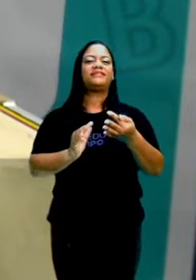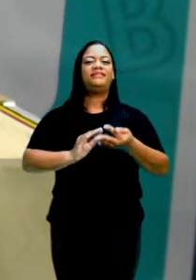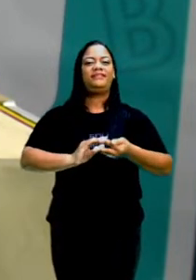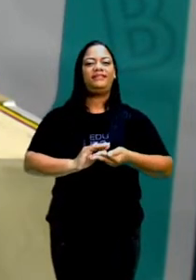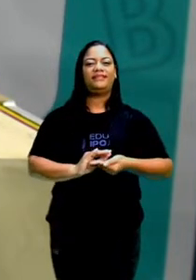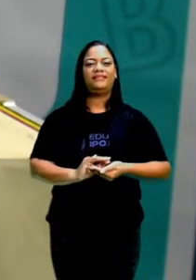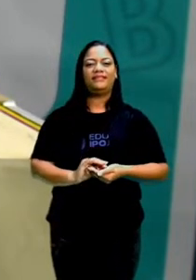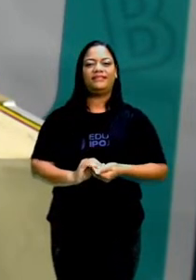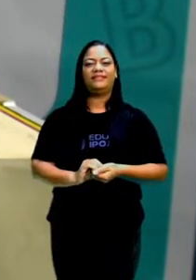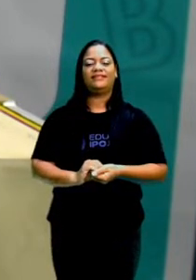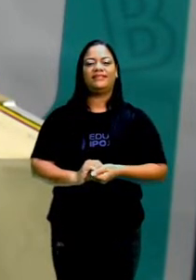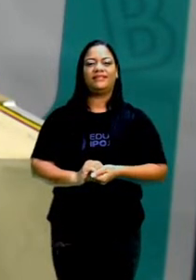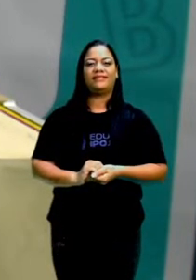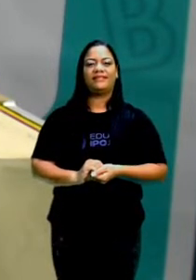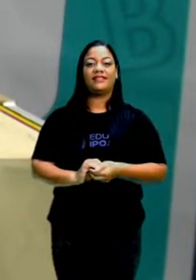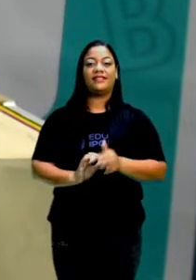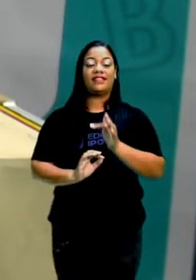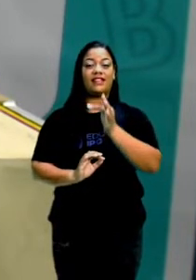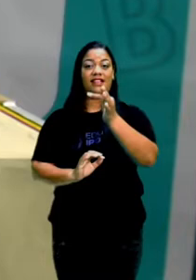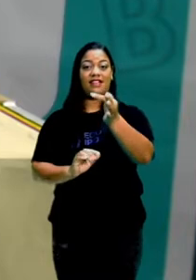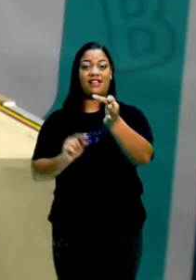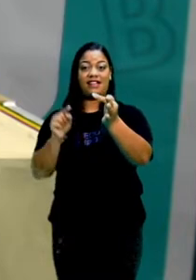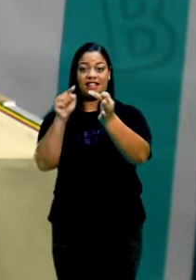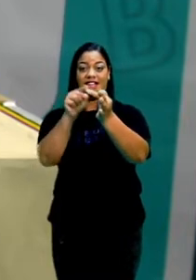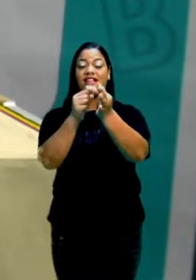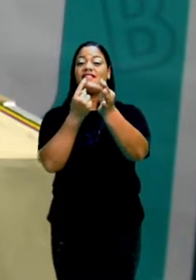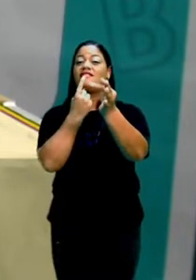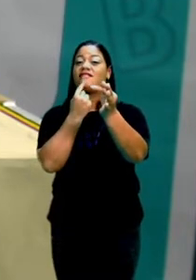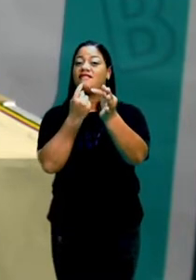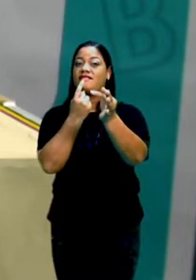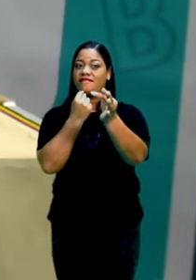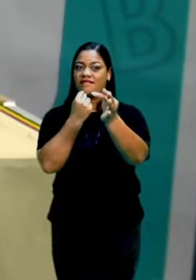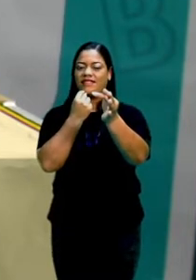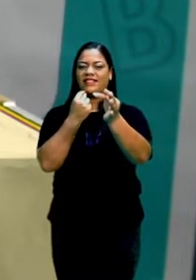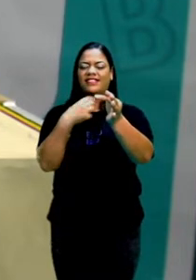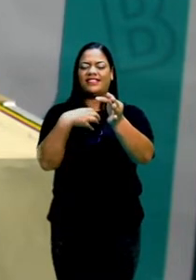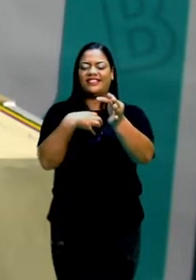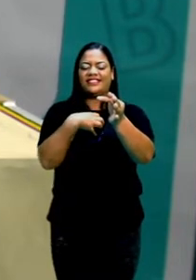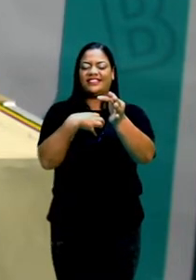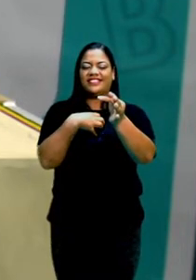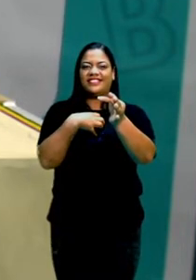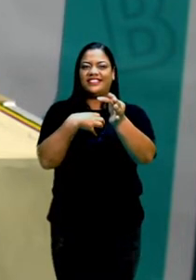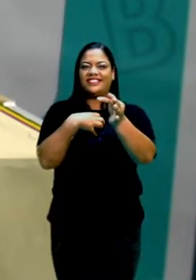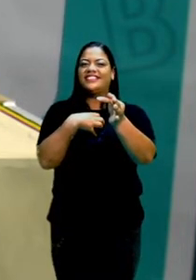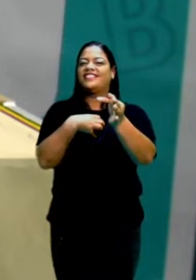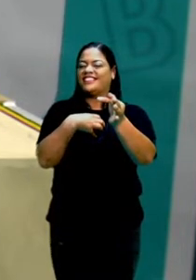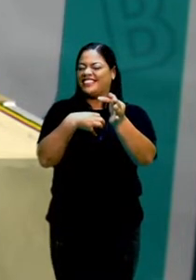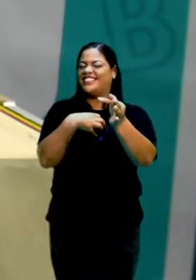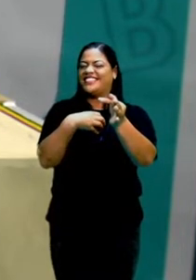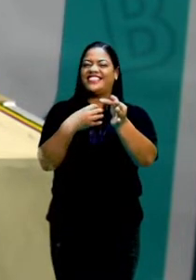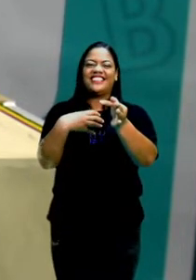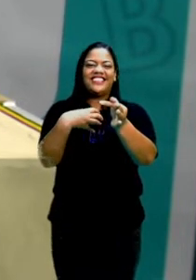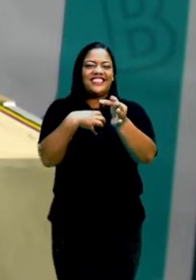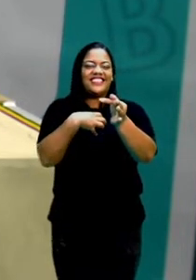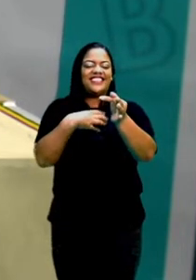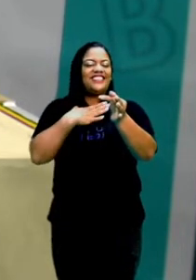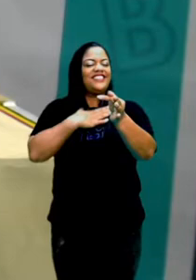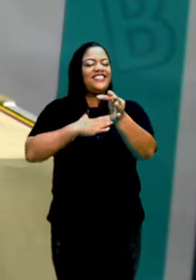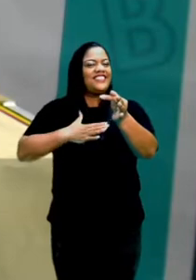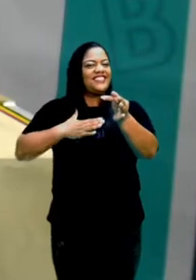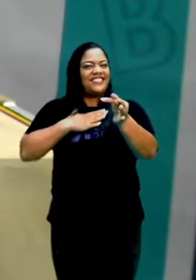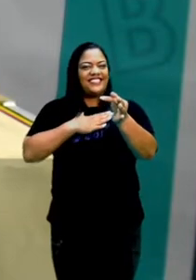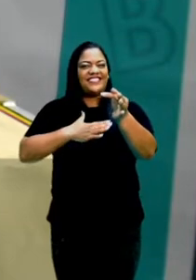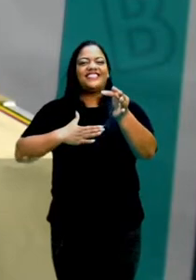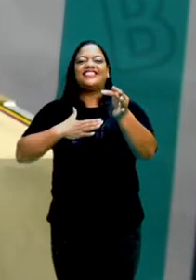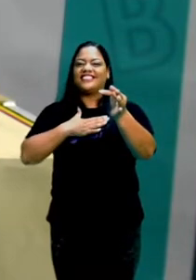macia. A rosa vermelha sentiu cócegas, sentiu cócegas, sentiu